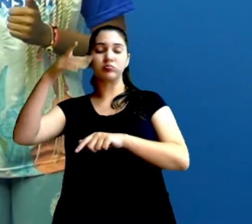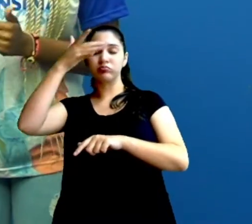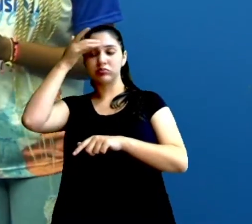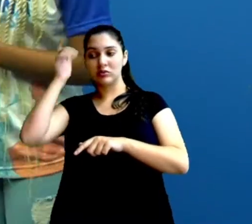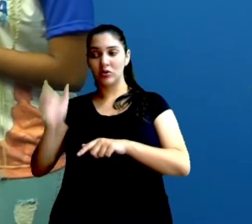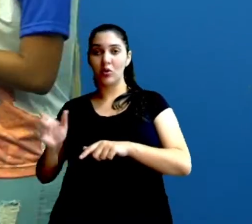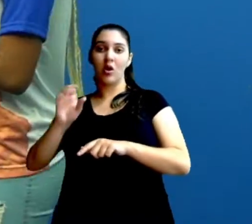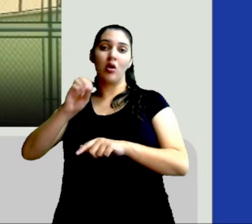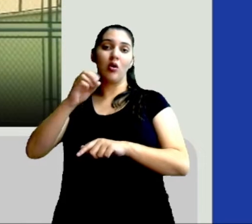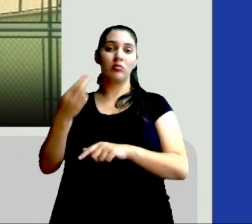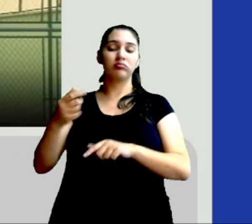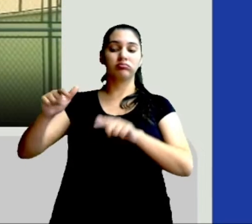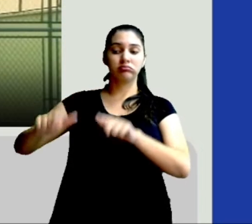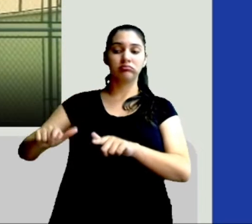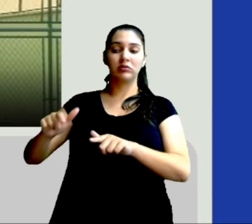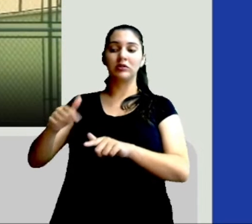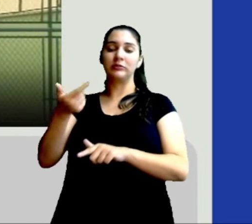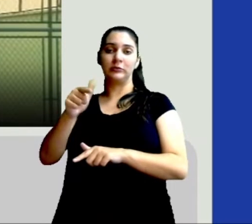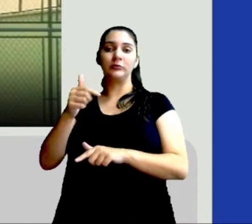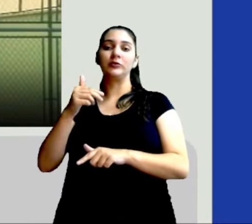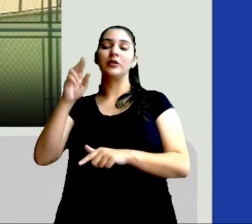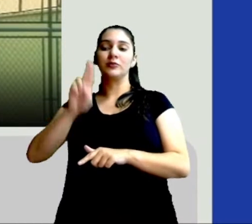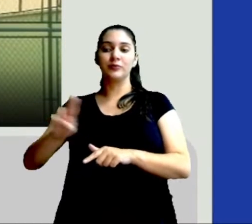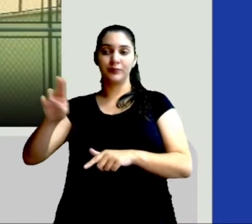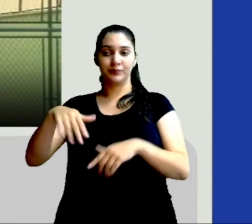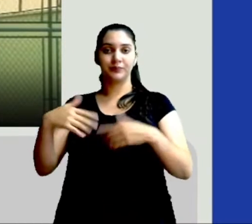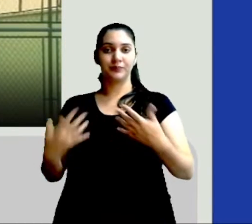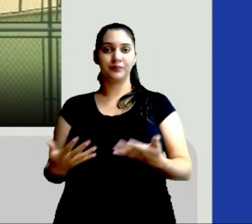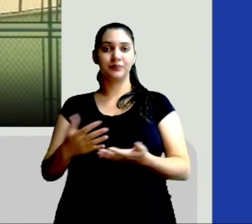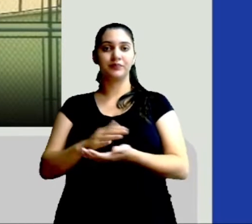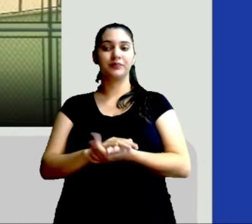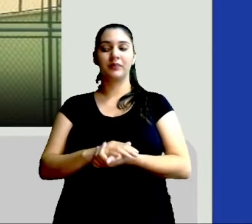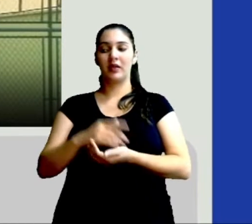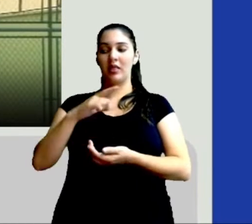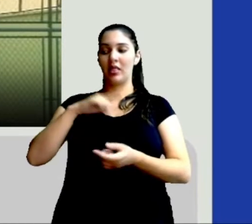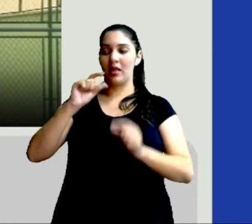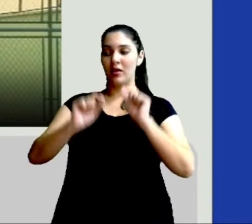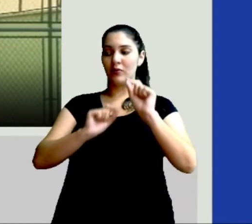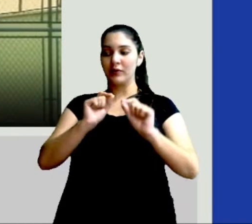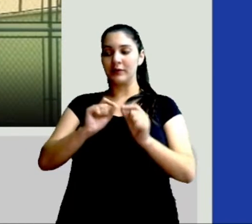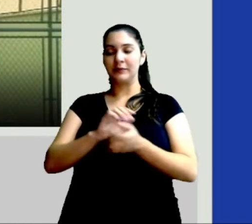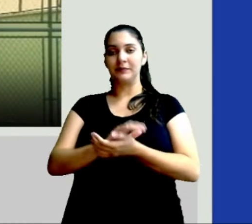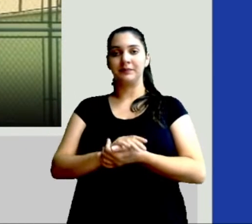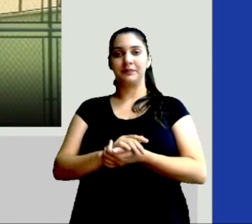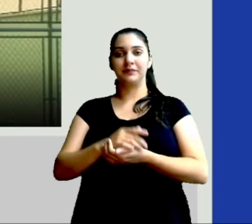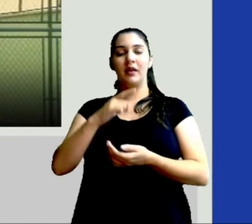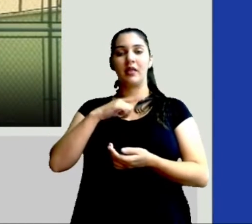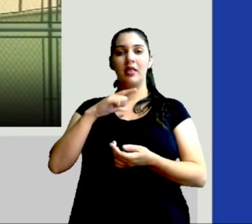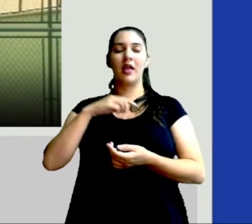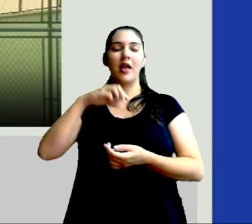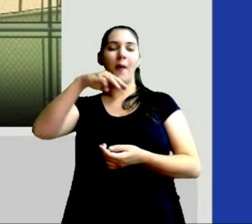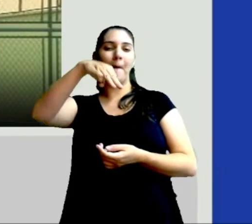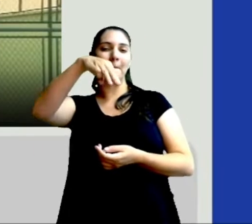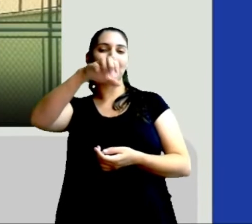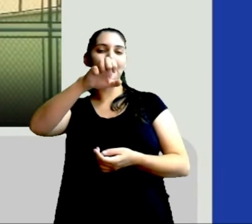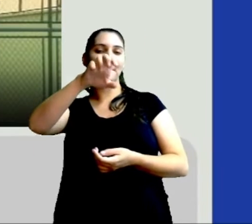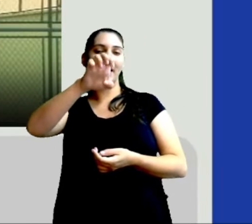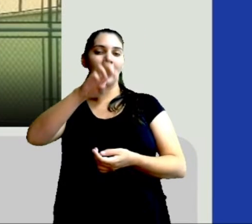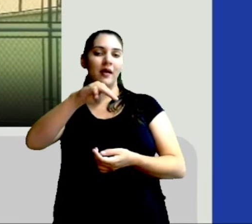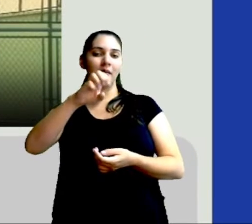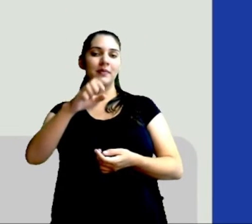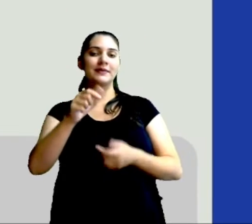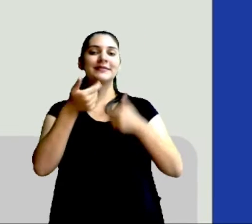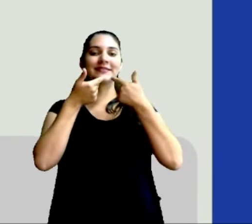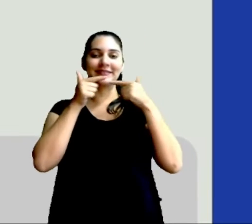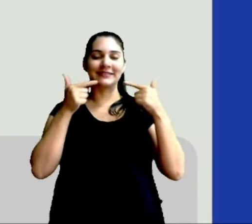tá certo? E daí a gente tem aqui esse meme, olha aqui, vê se eu estou mentindo, na real tá